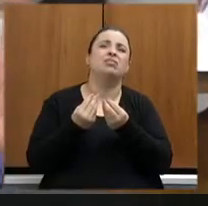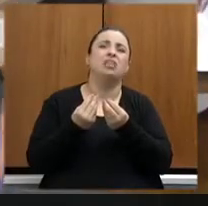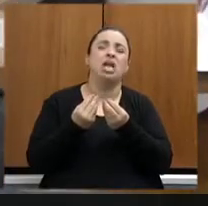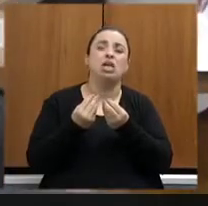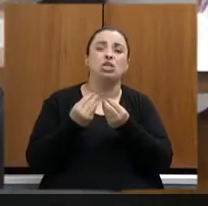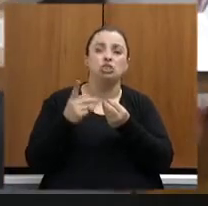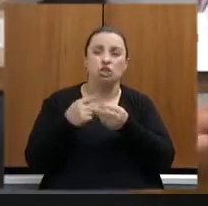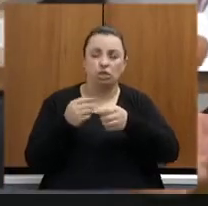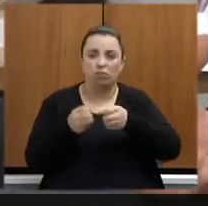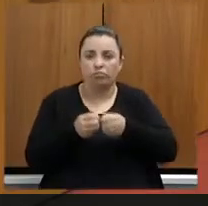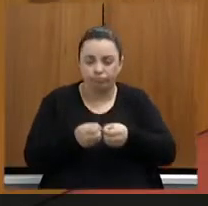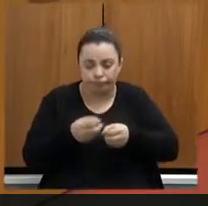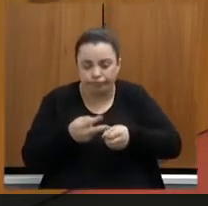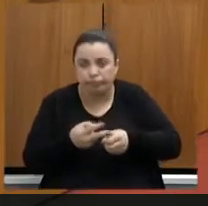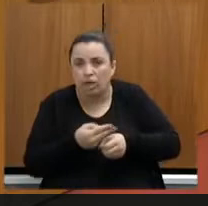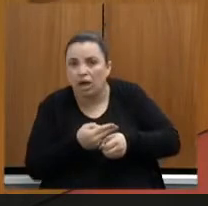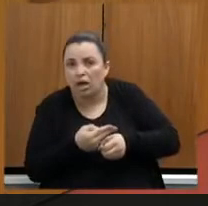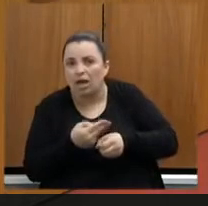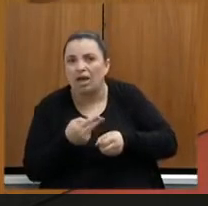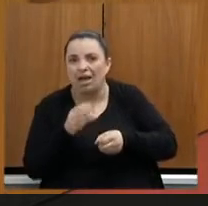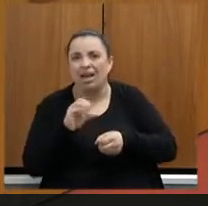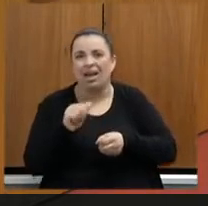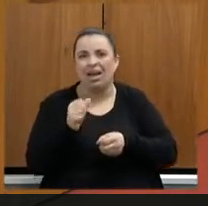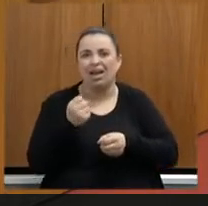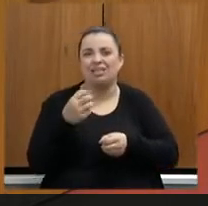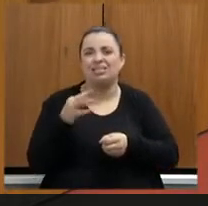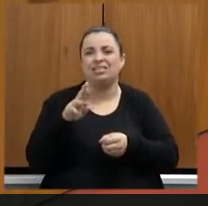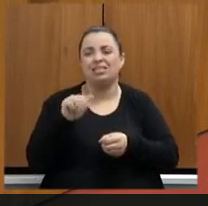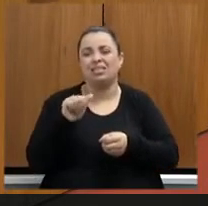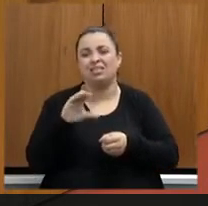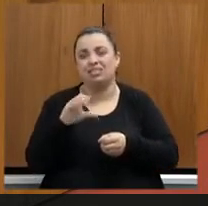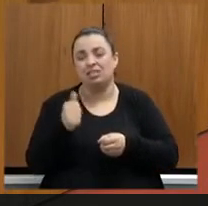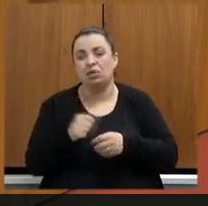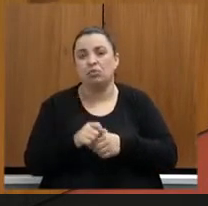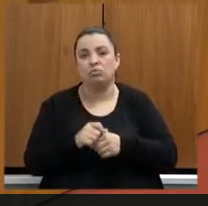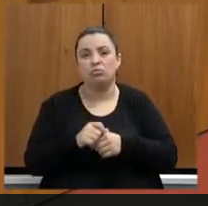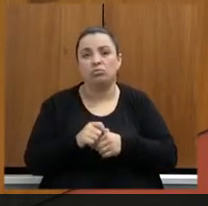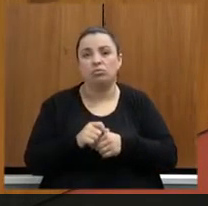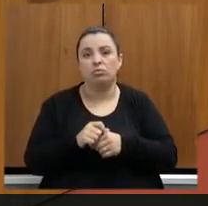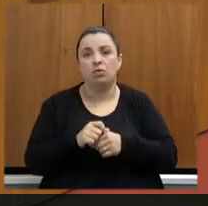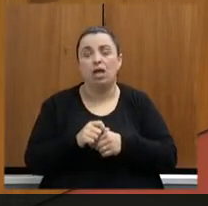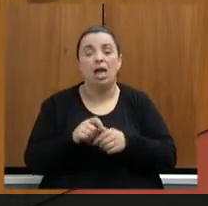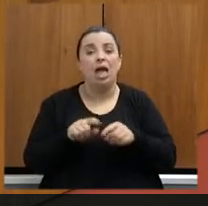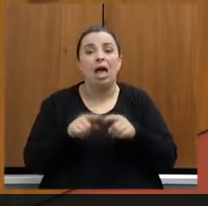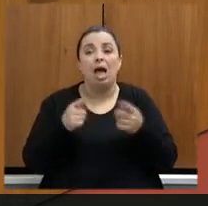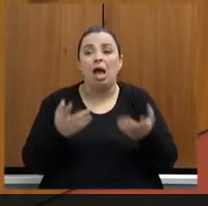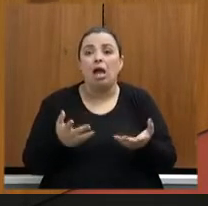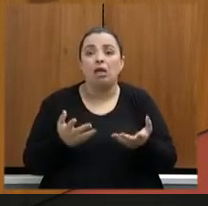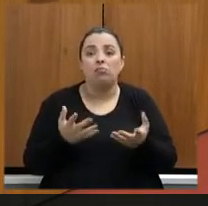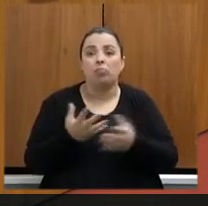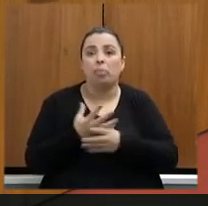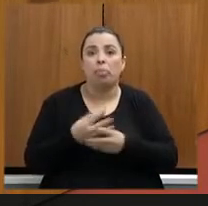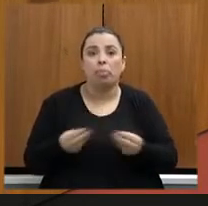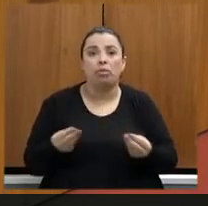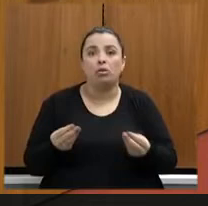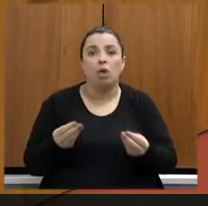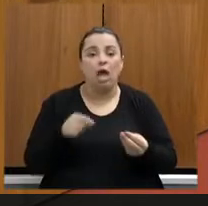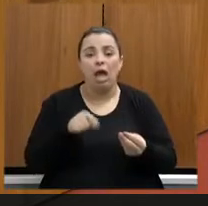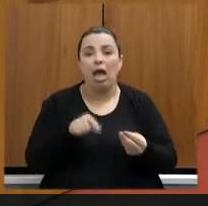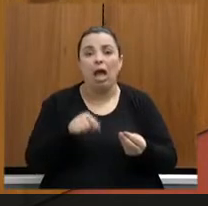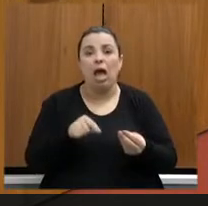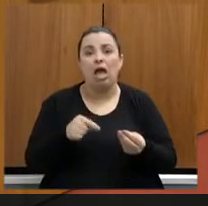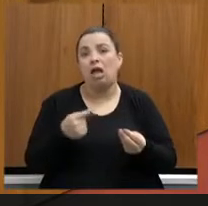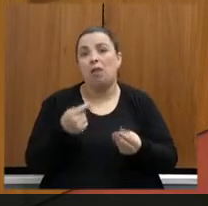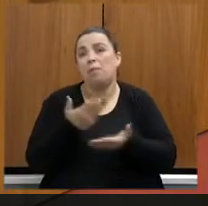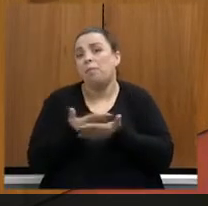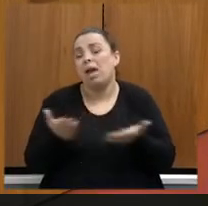ele é recusado a gente chega lá e o produtor não pode aproveitar que ele sumiu quem é posso saber onde que você ia eu já